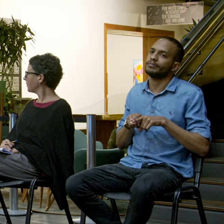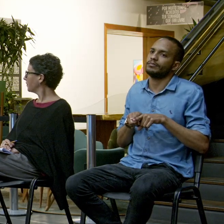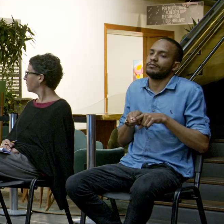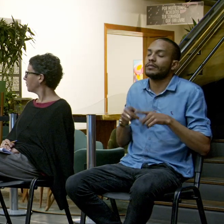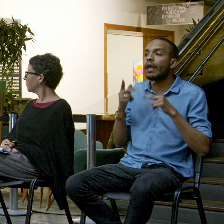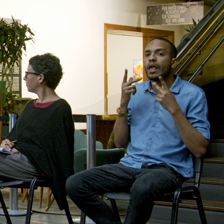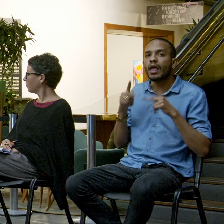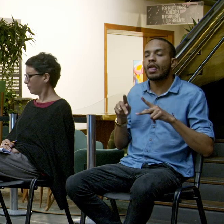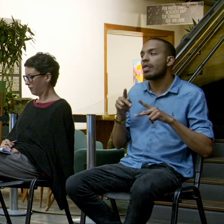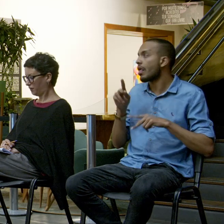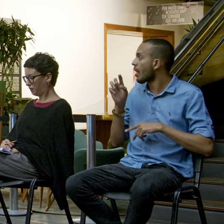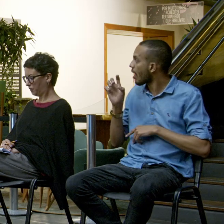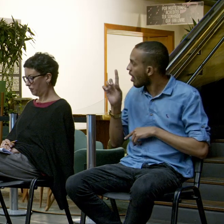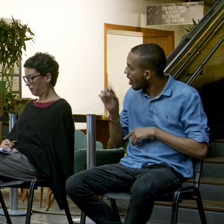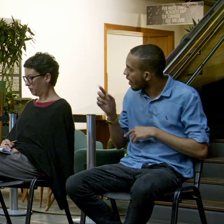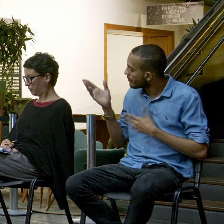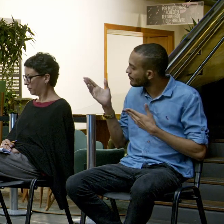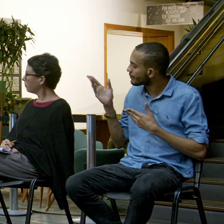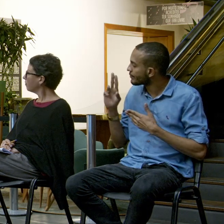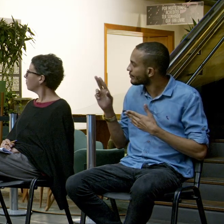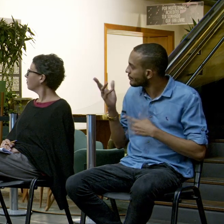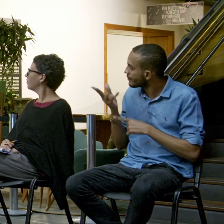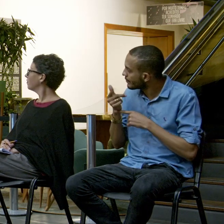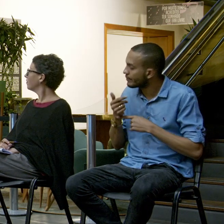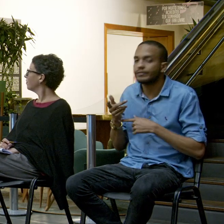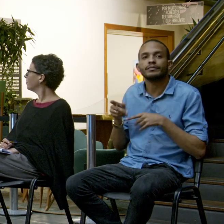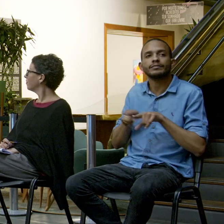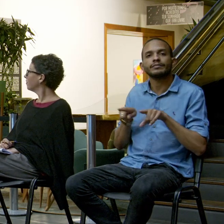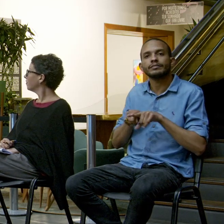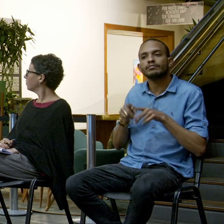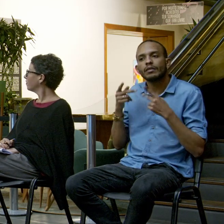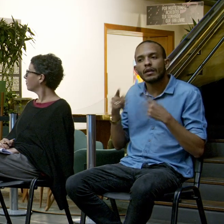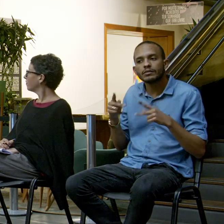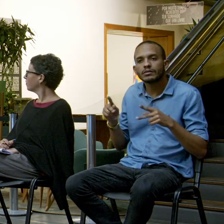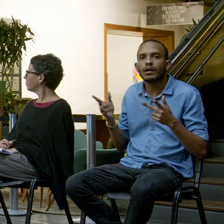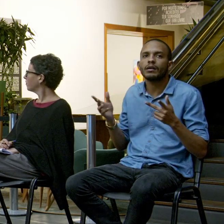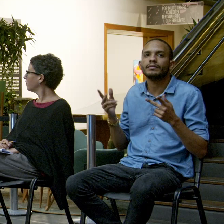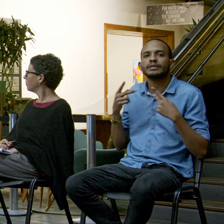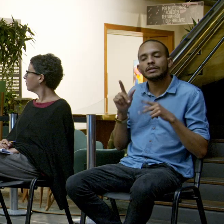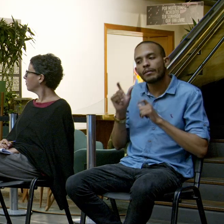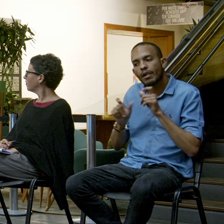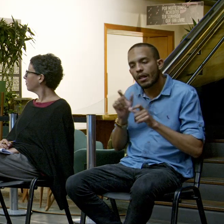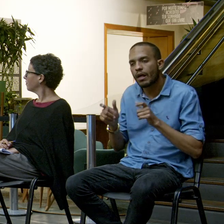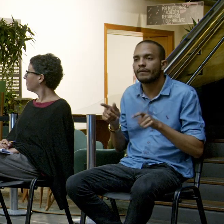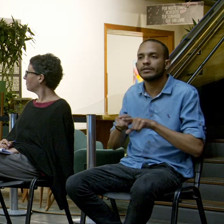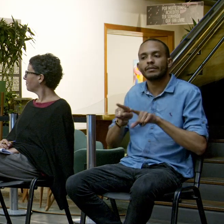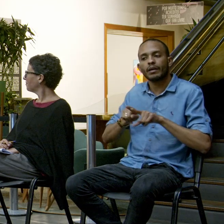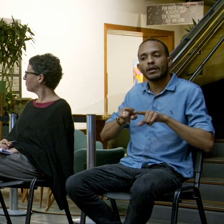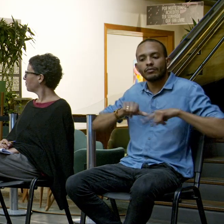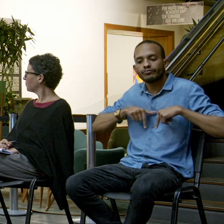Esse é o Glu Glu Glu, e eu acho que tem isso, né, assim, dessa palavra